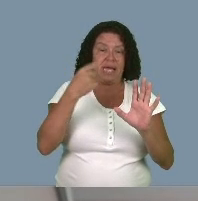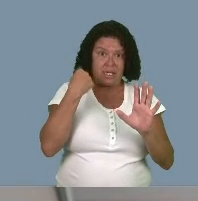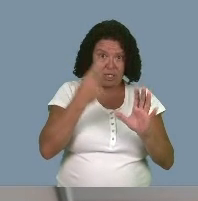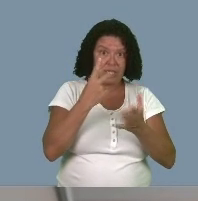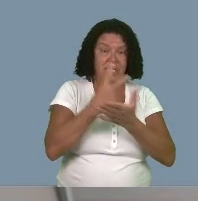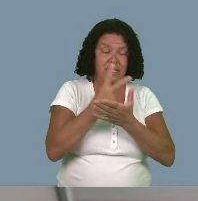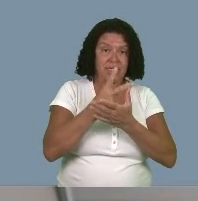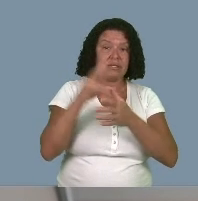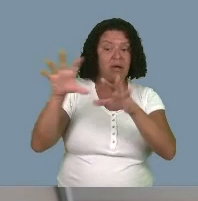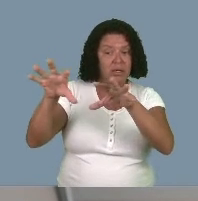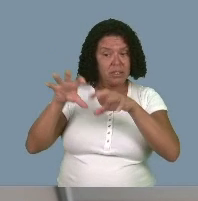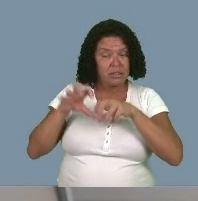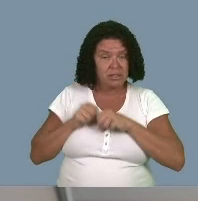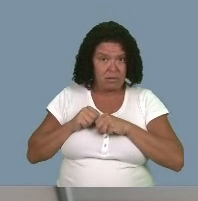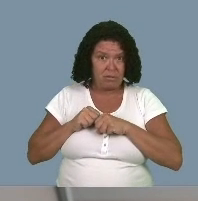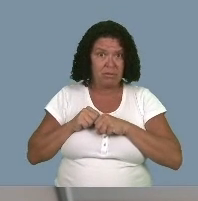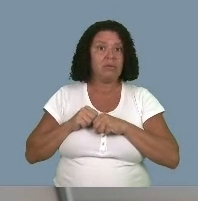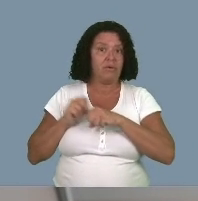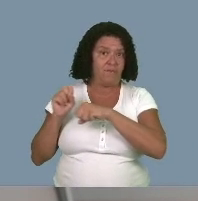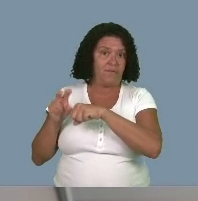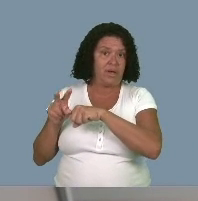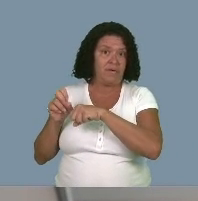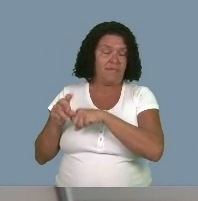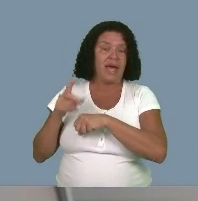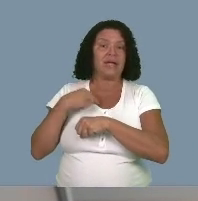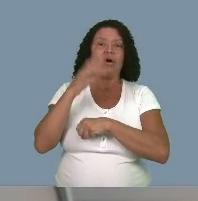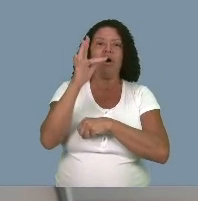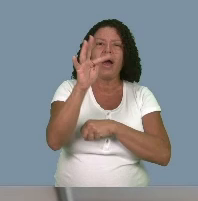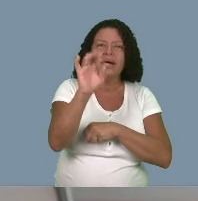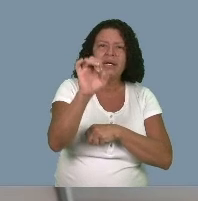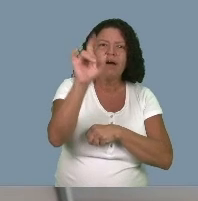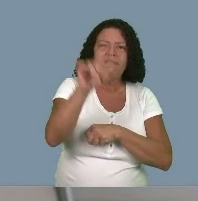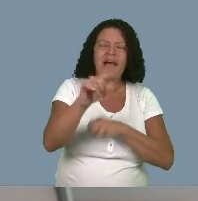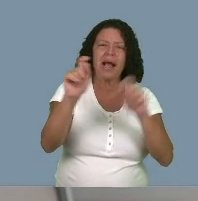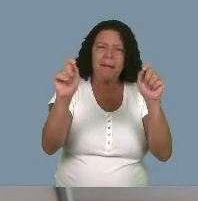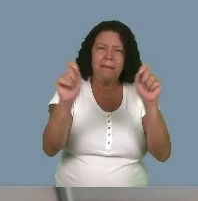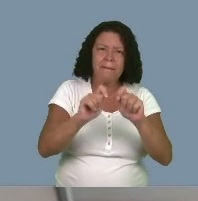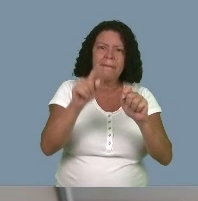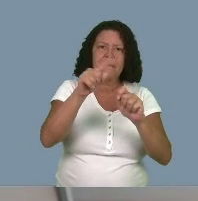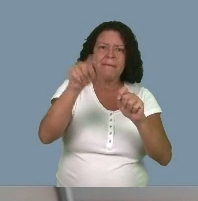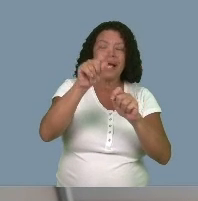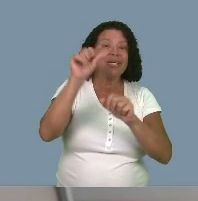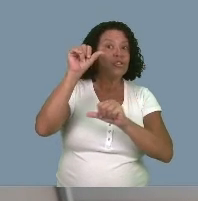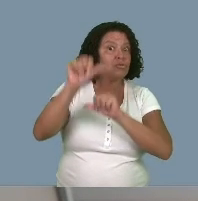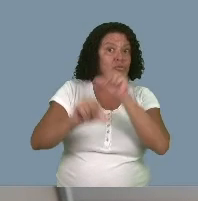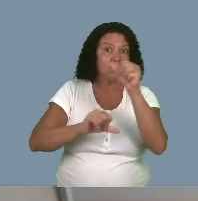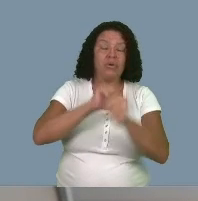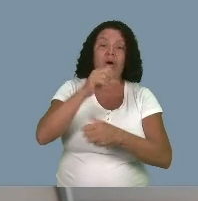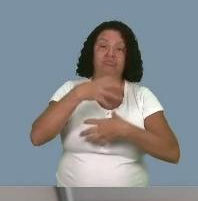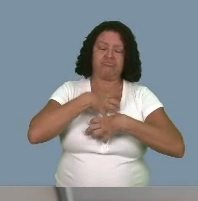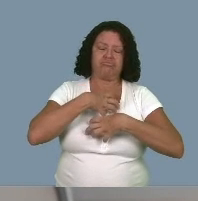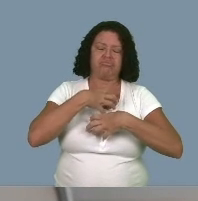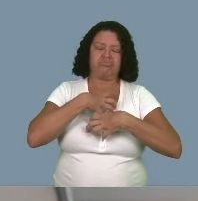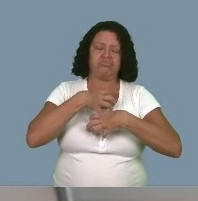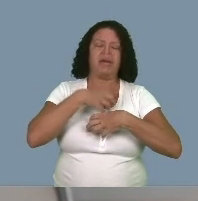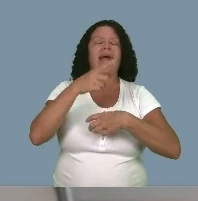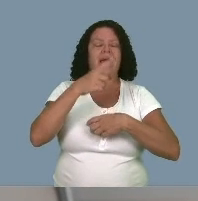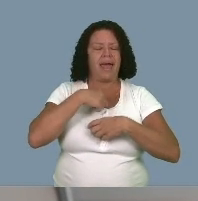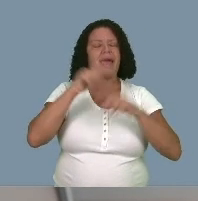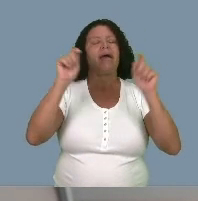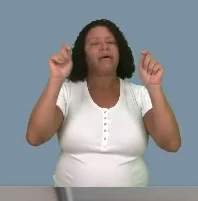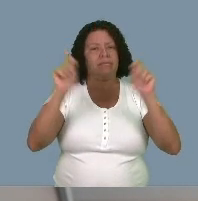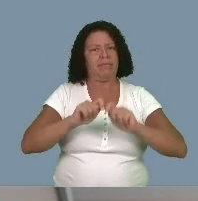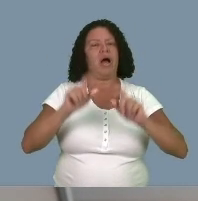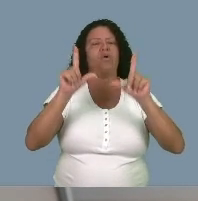se contamina desse vírus, né, a nossa fé, a nossa capacidade de transformação interior, ela sim é capaz